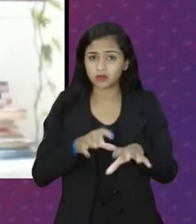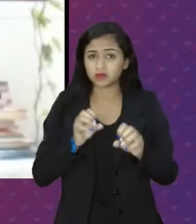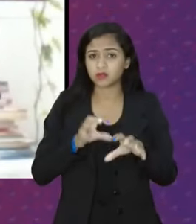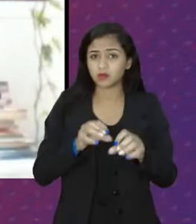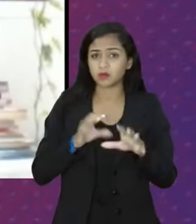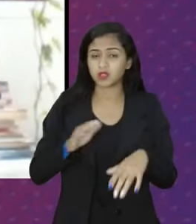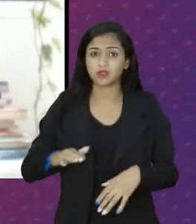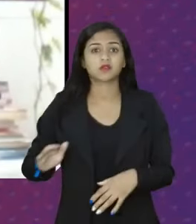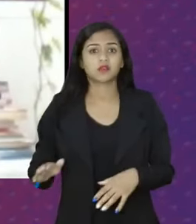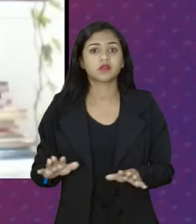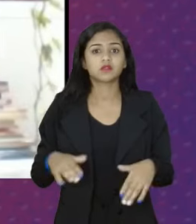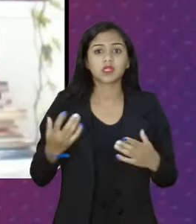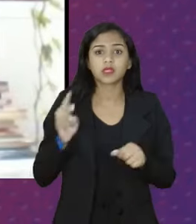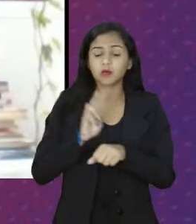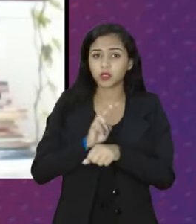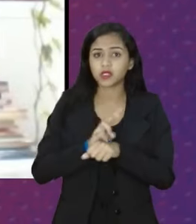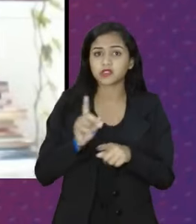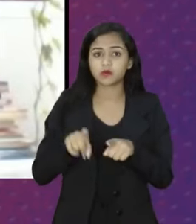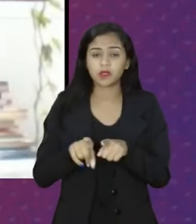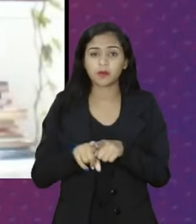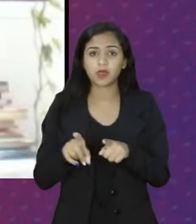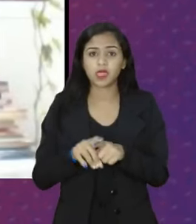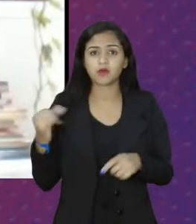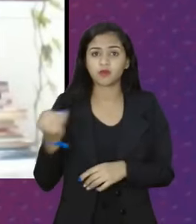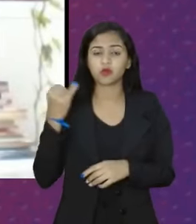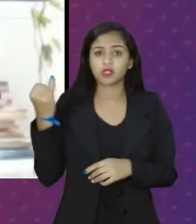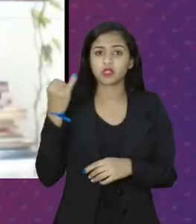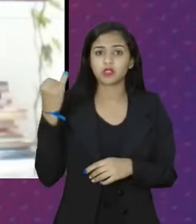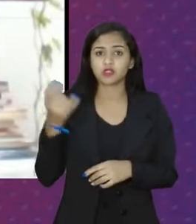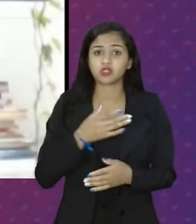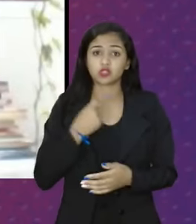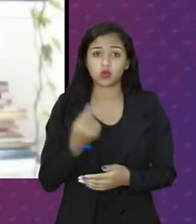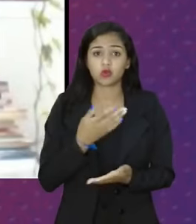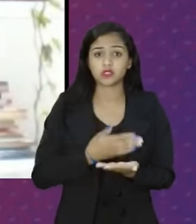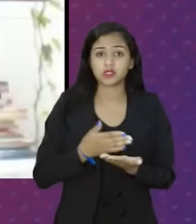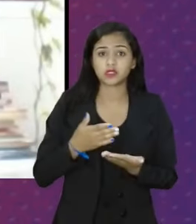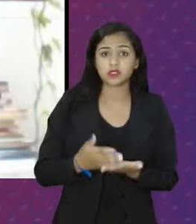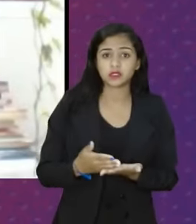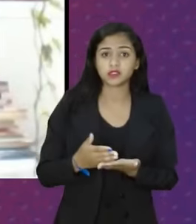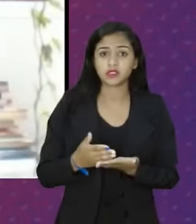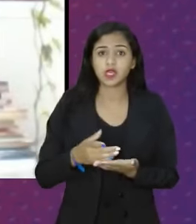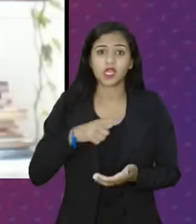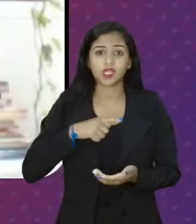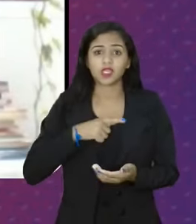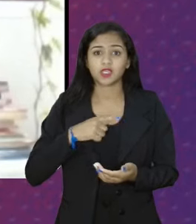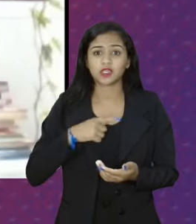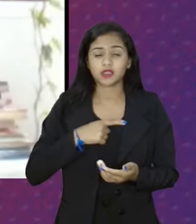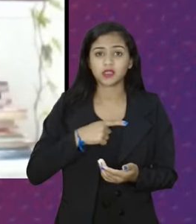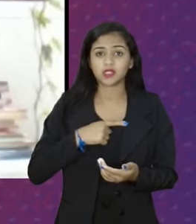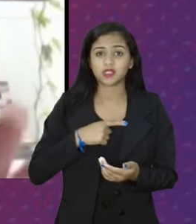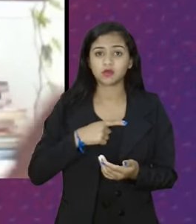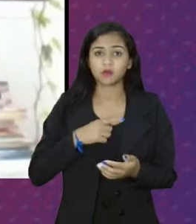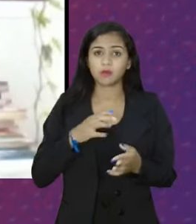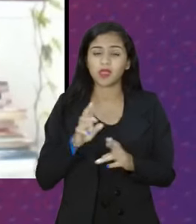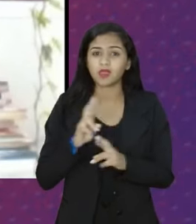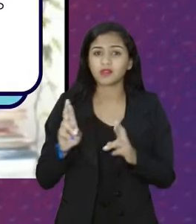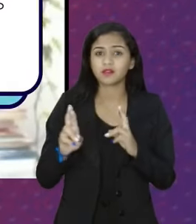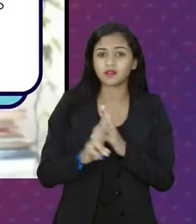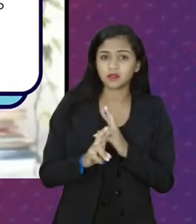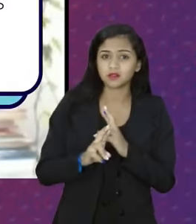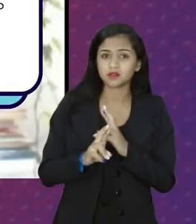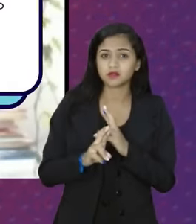crianças. Então, é importante a gente iniciar mostrando que existe uma correlação entre a